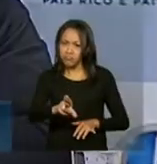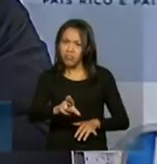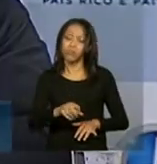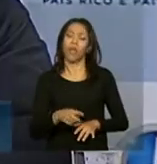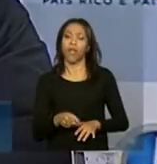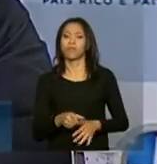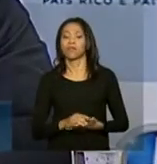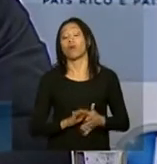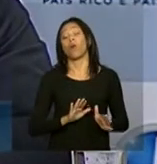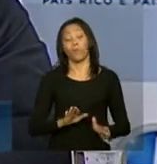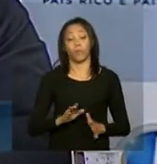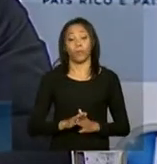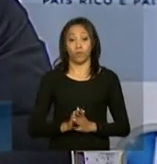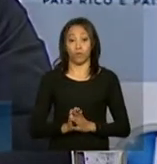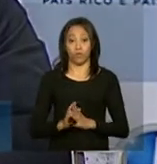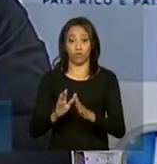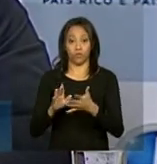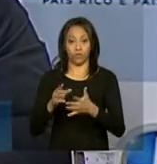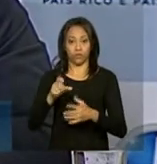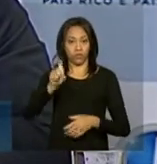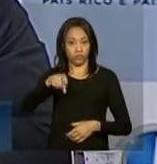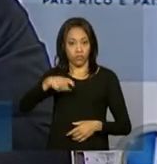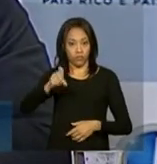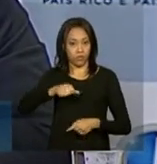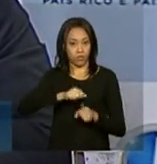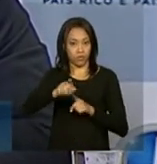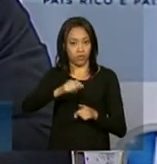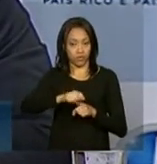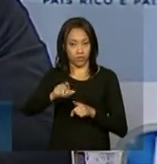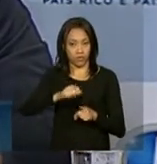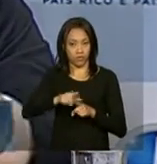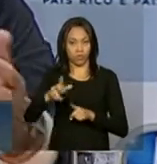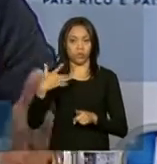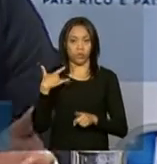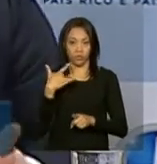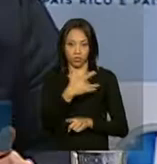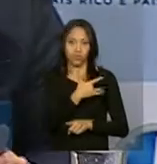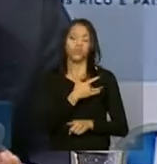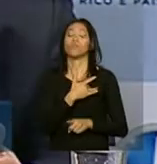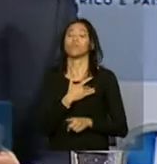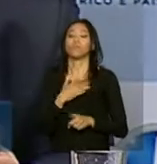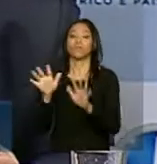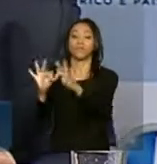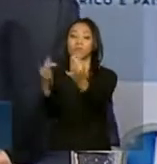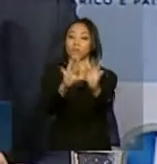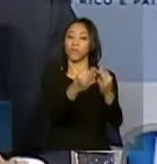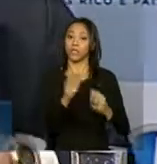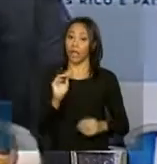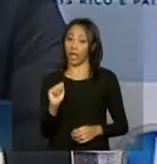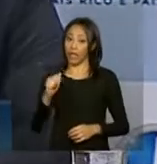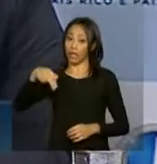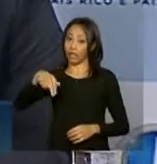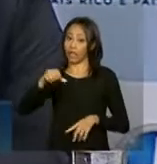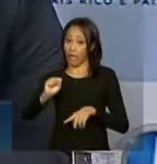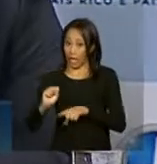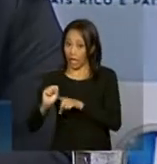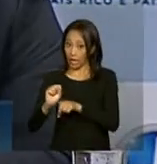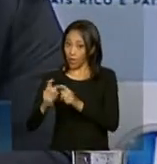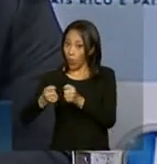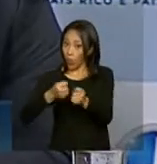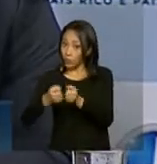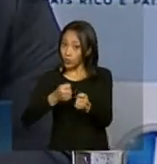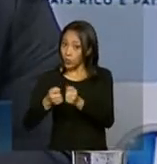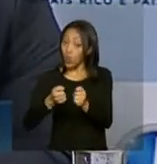individuais e familiares, que é o plano, que são os planos onde a ANS regula diretamente, né,